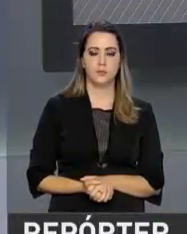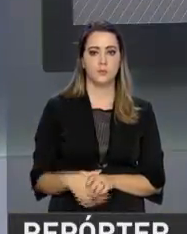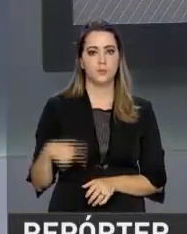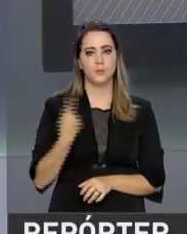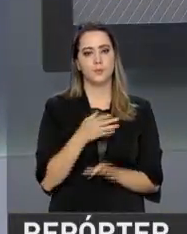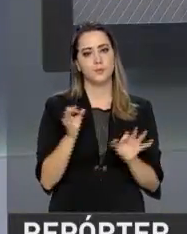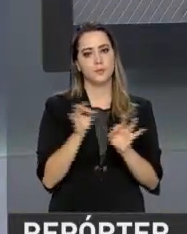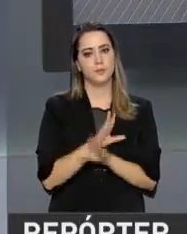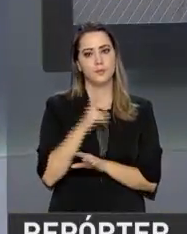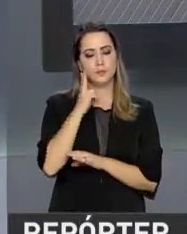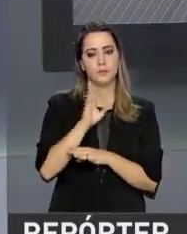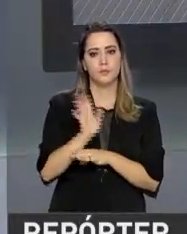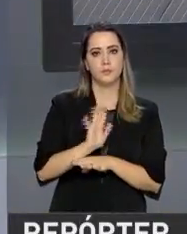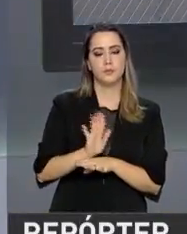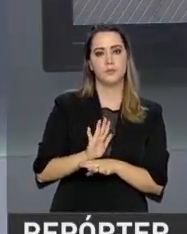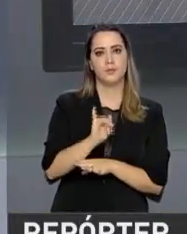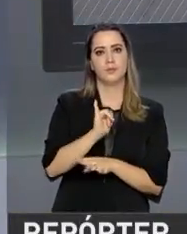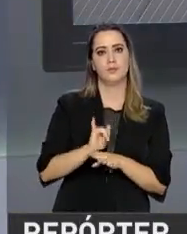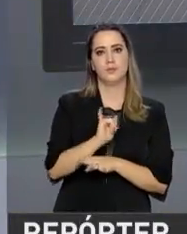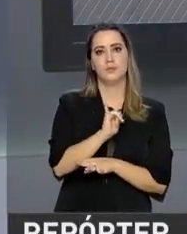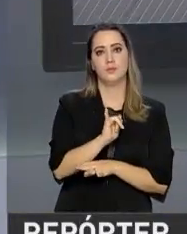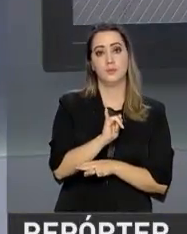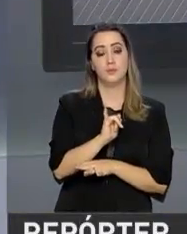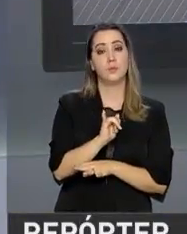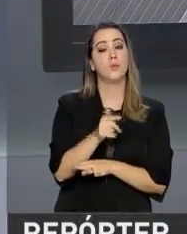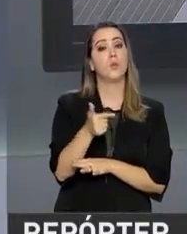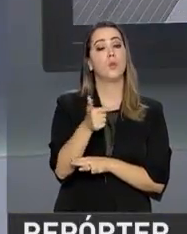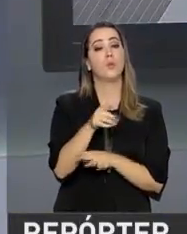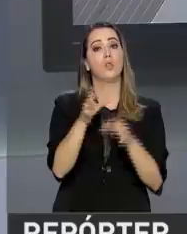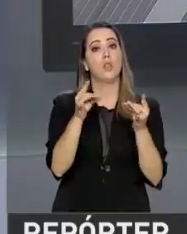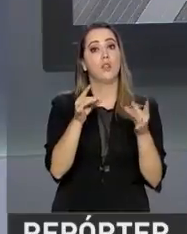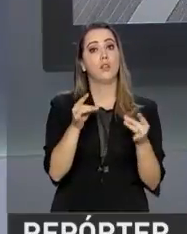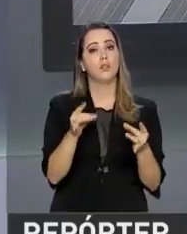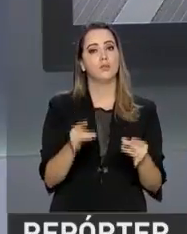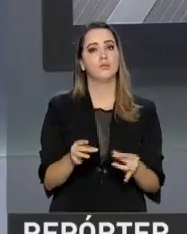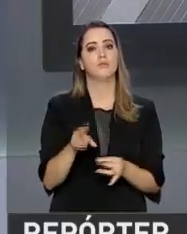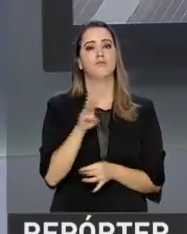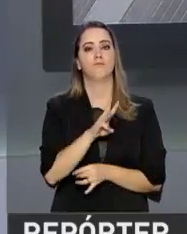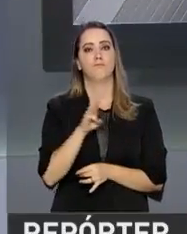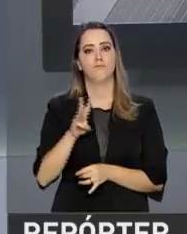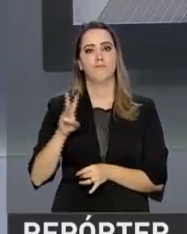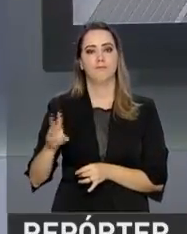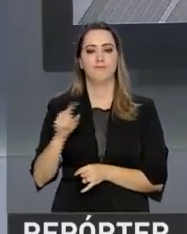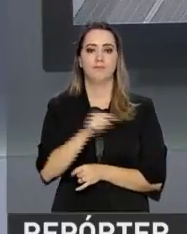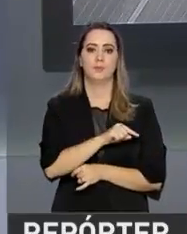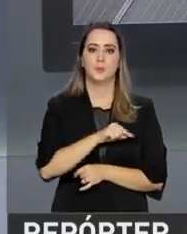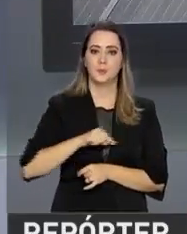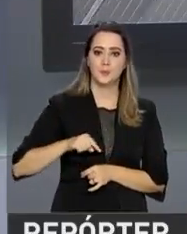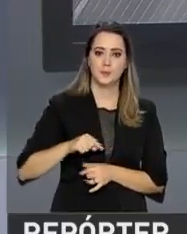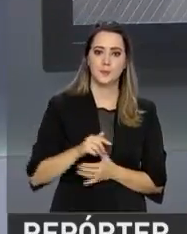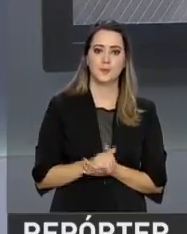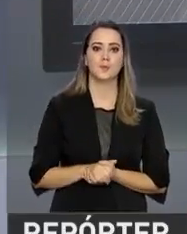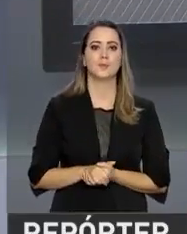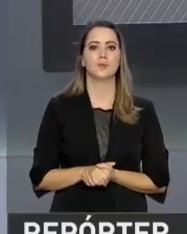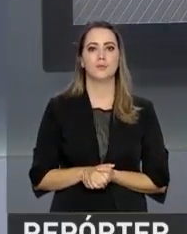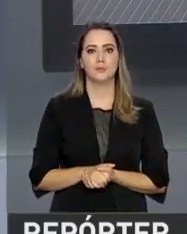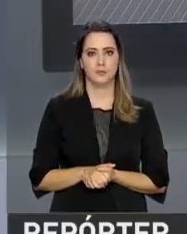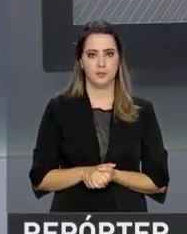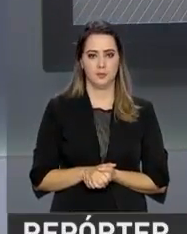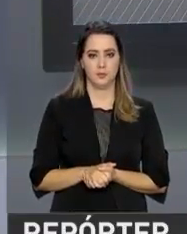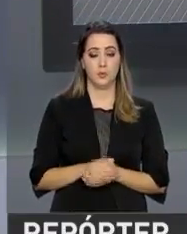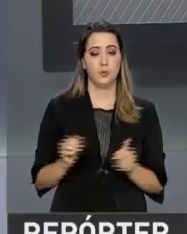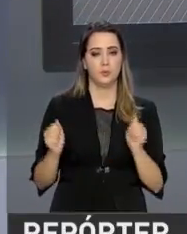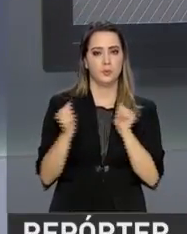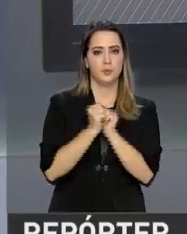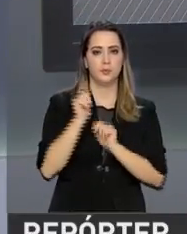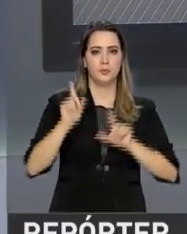Nós ficamos por aqui. Você pode rever as reportagens no YouTube e toda a nossa programação também está na página da NBR na internet.